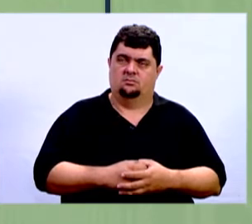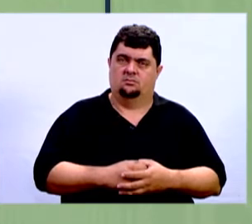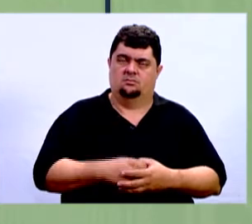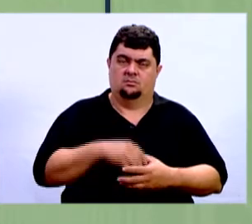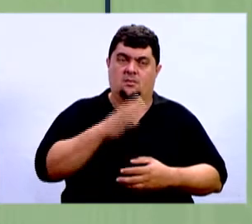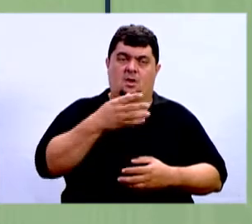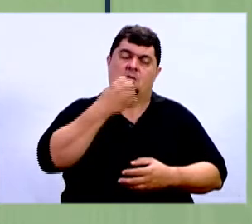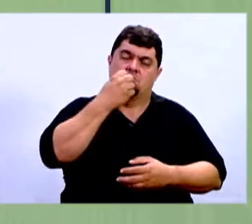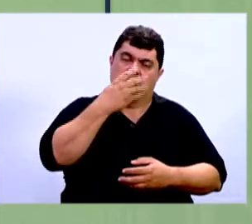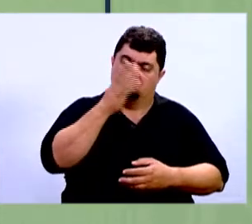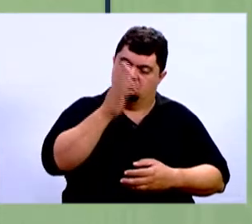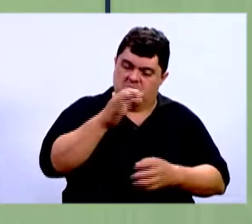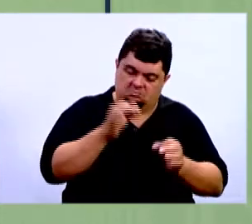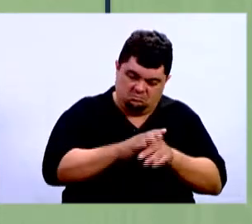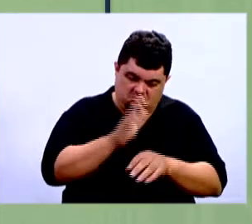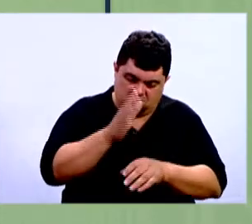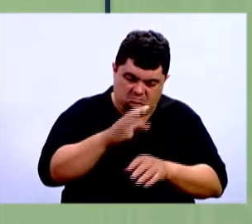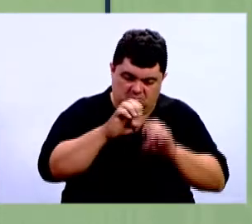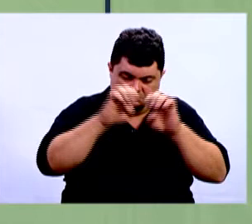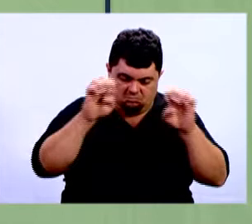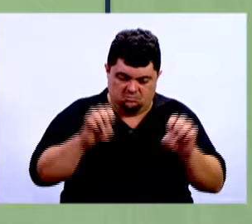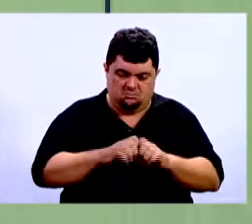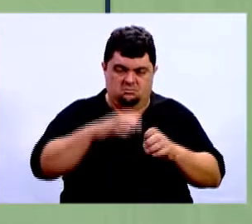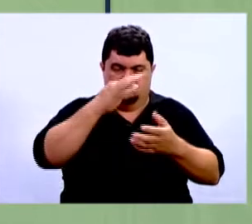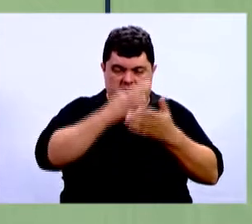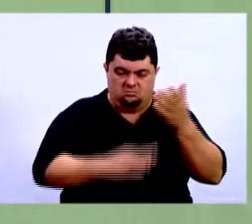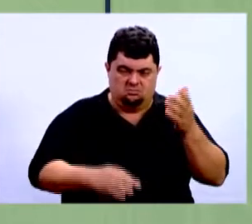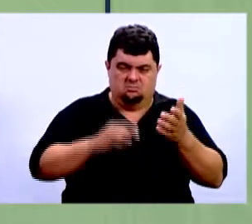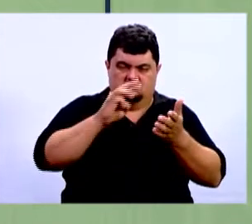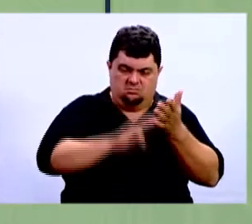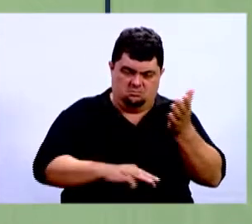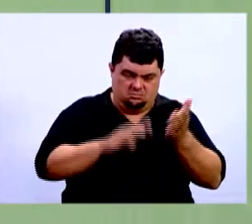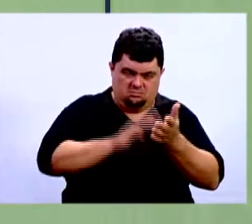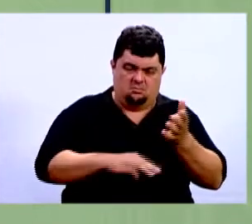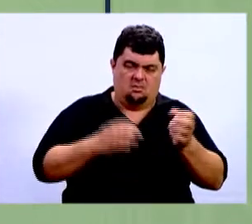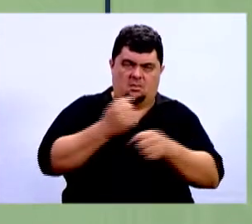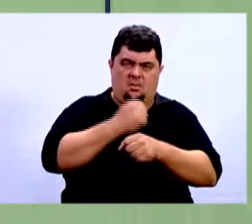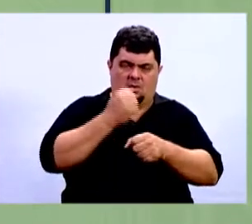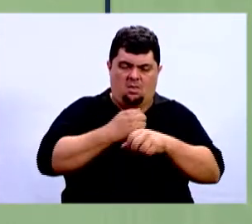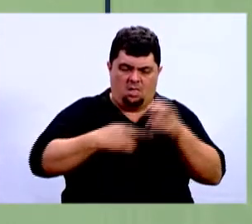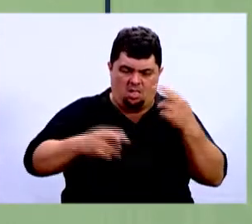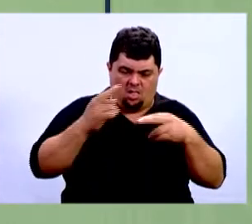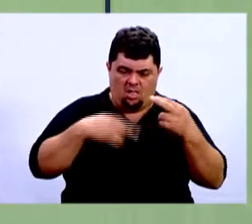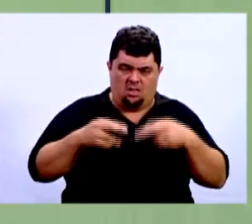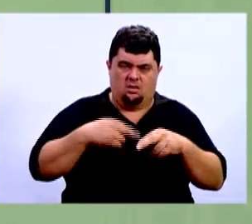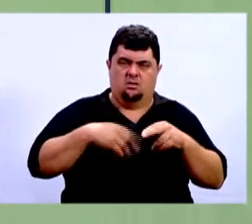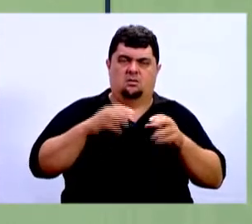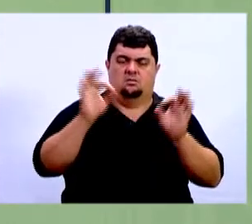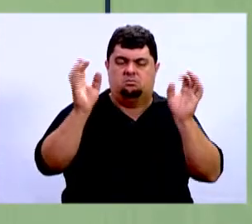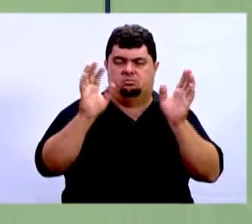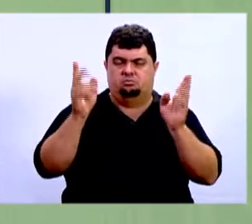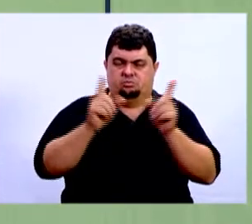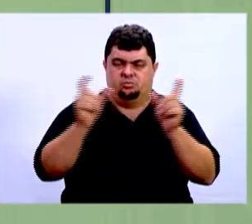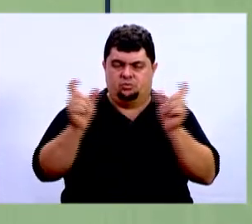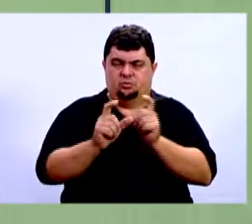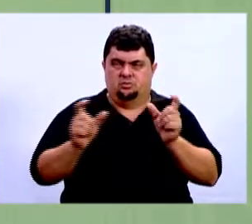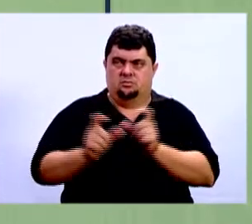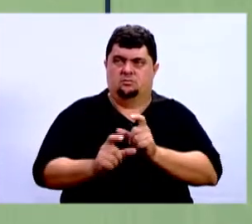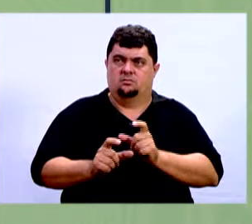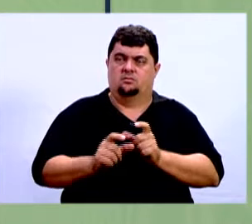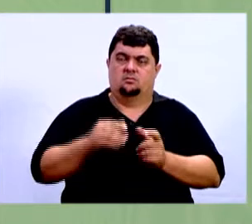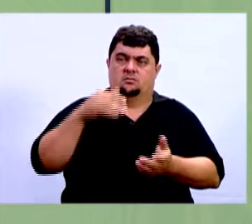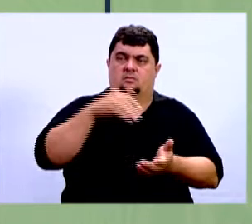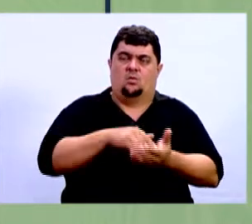toda essa parte, né, de estrutura do texto, de metodologia, de construção de resultado, de tabulação, a gente chega à